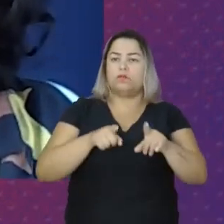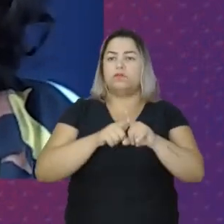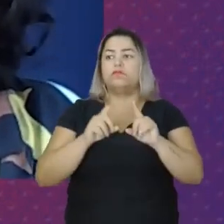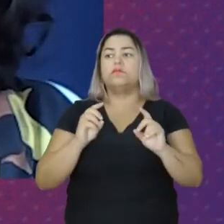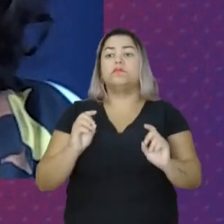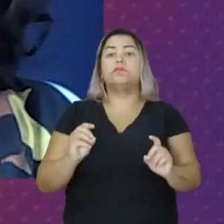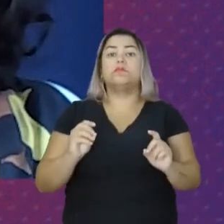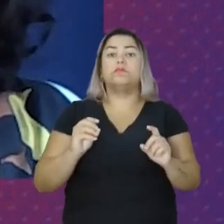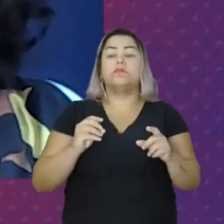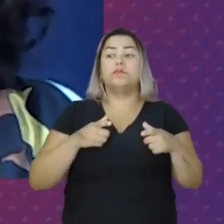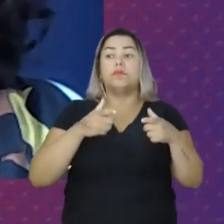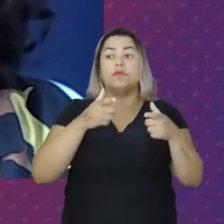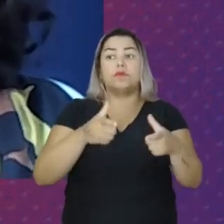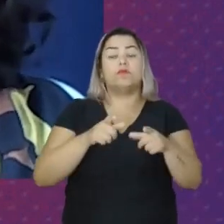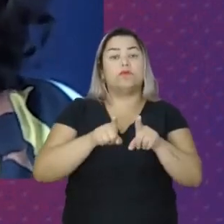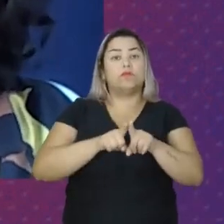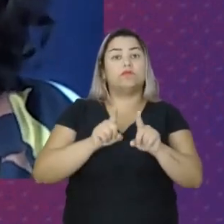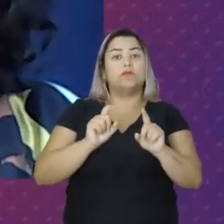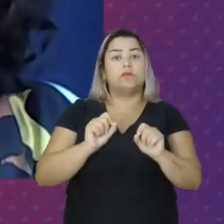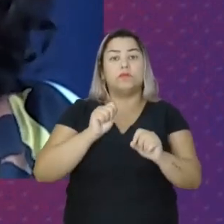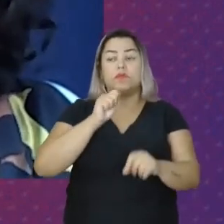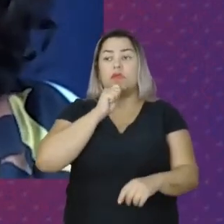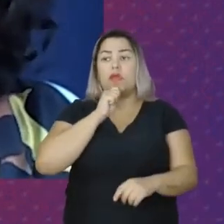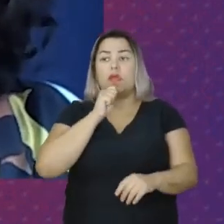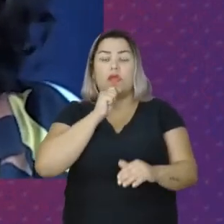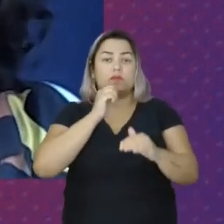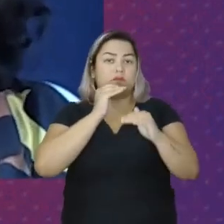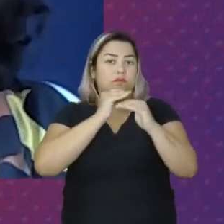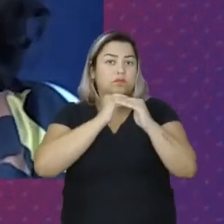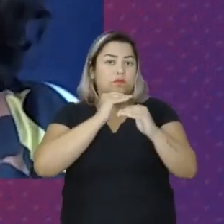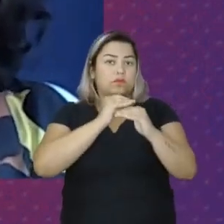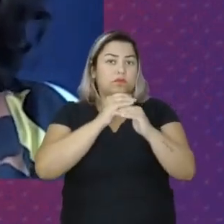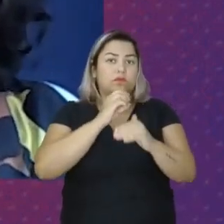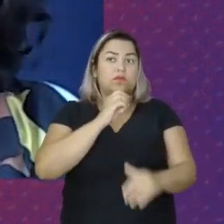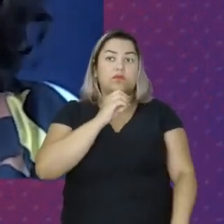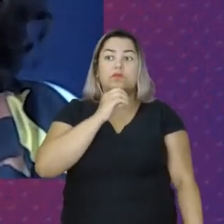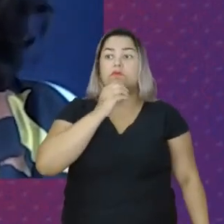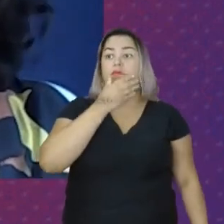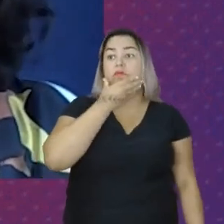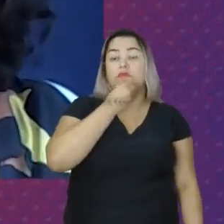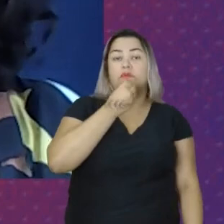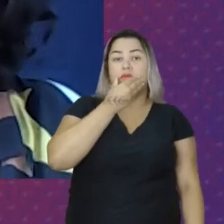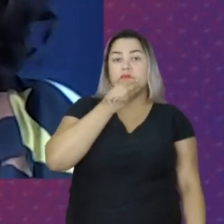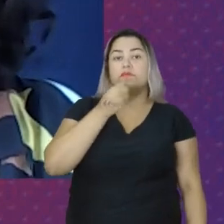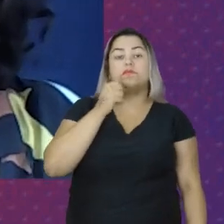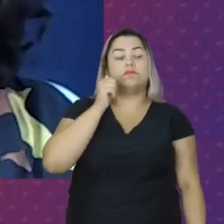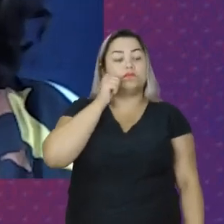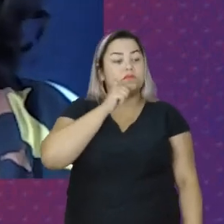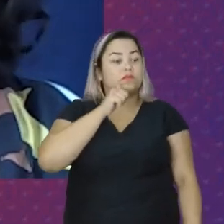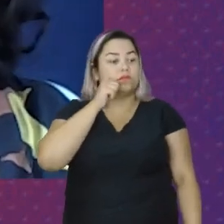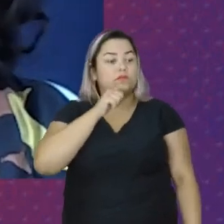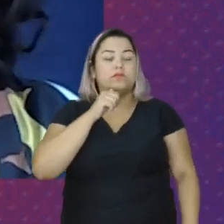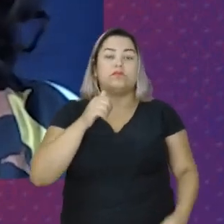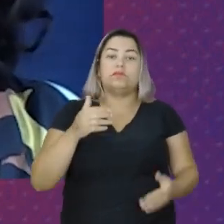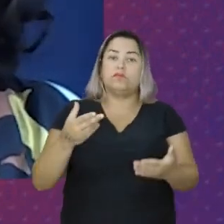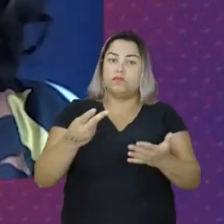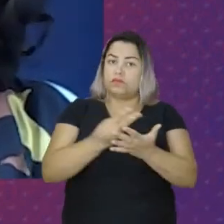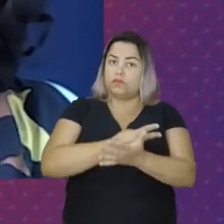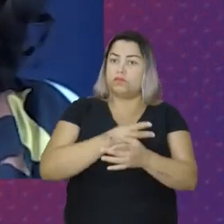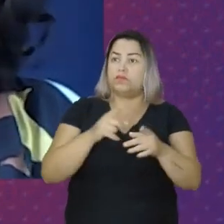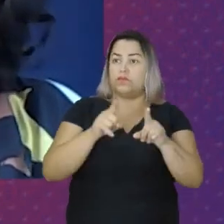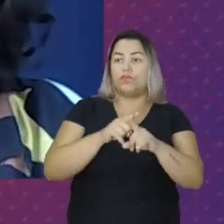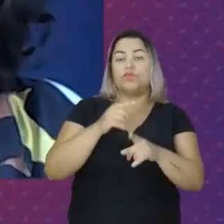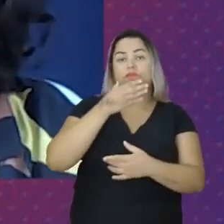onde ainda a igualdade entre homens e mulheres não está presente. Ainda são